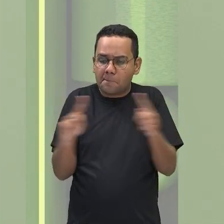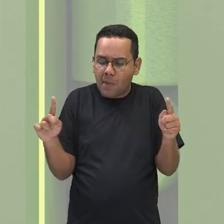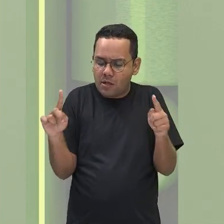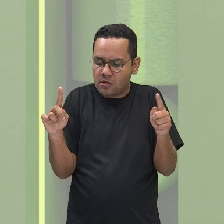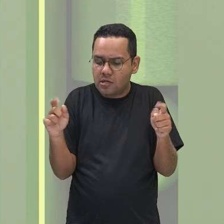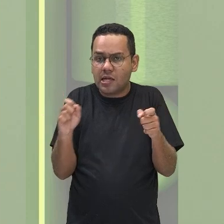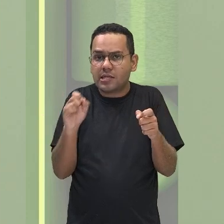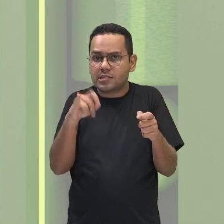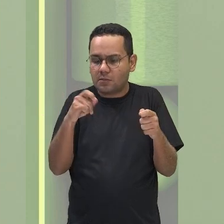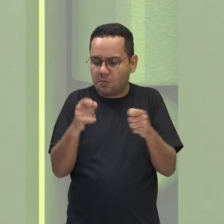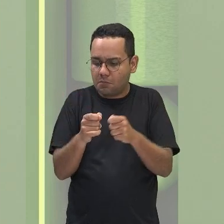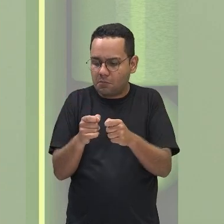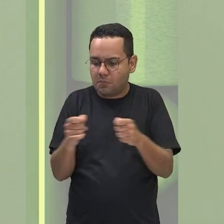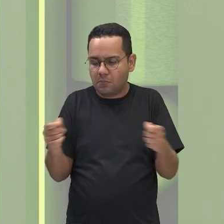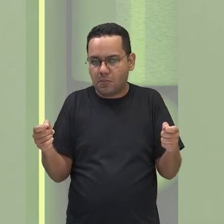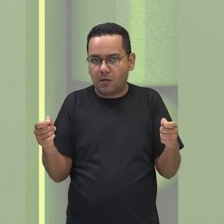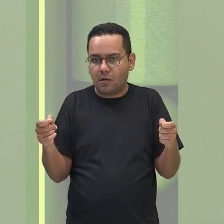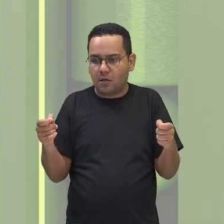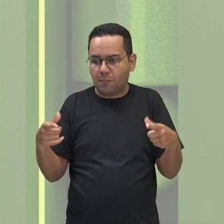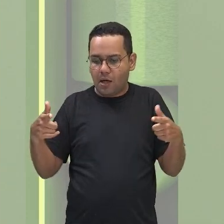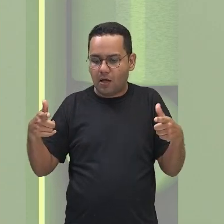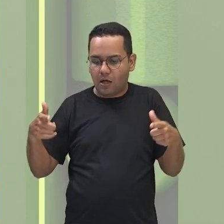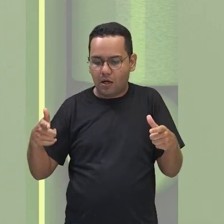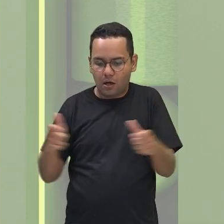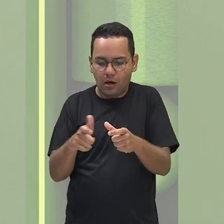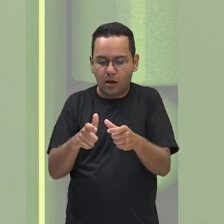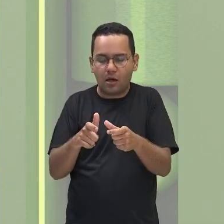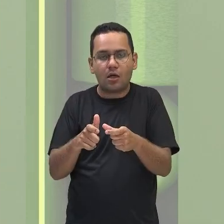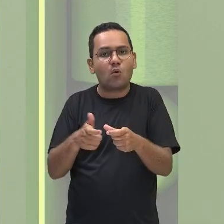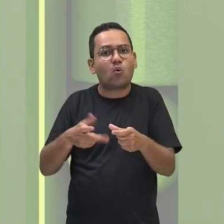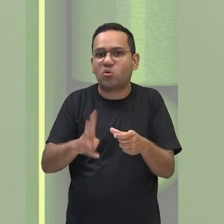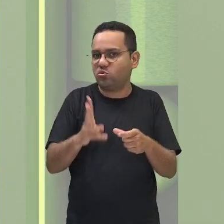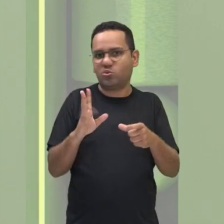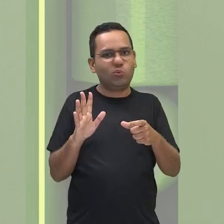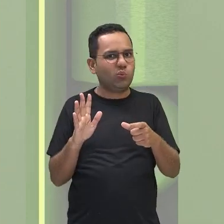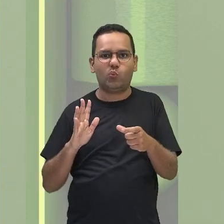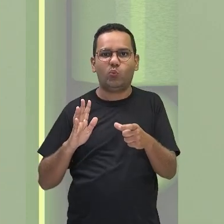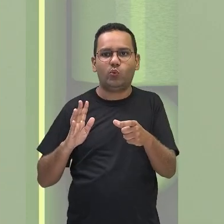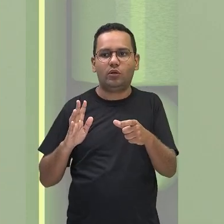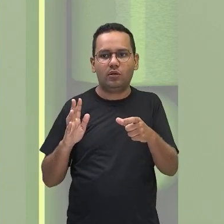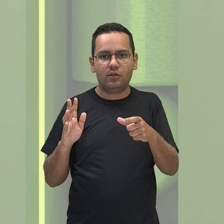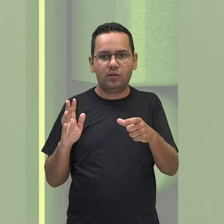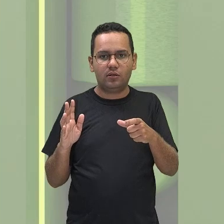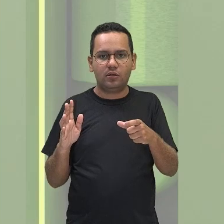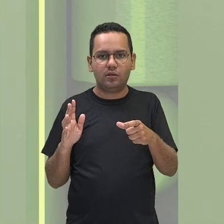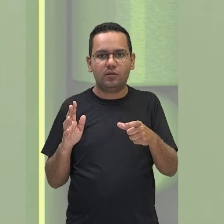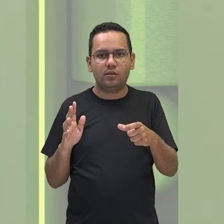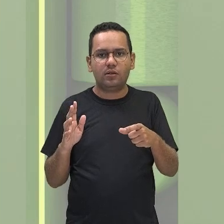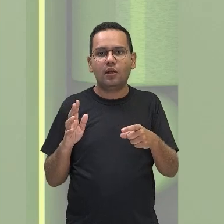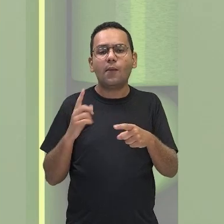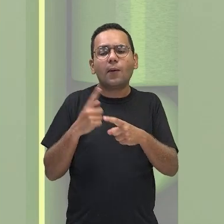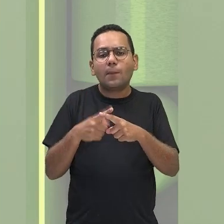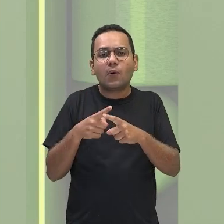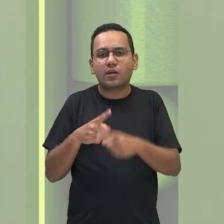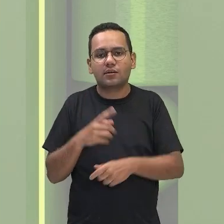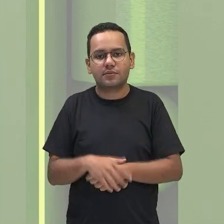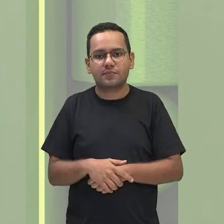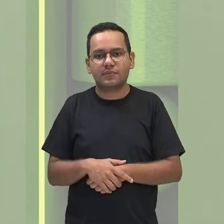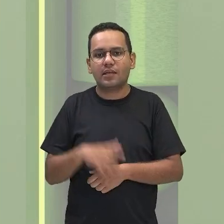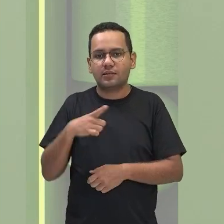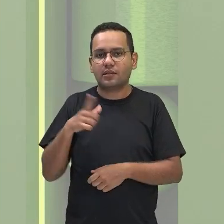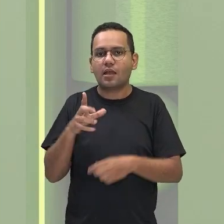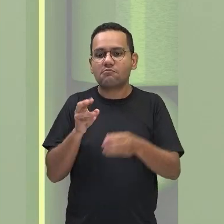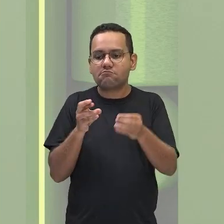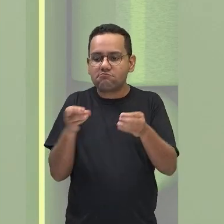suas características, eles continuam, né, vão manter a sua estrutura, vão se alongar e vão se contrair, porque eles apresentam